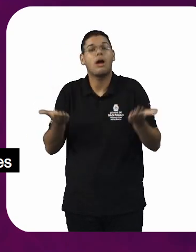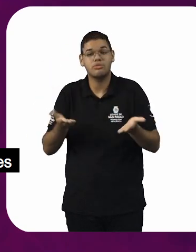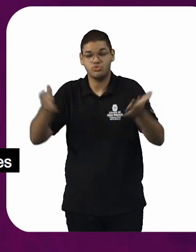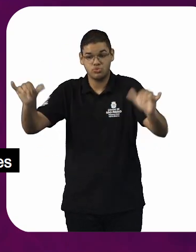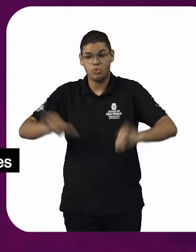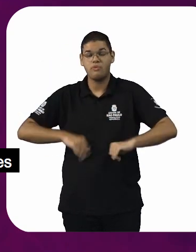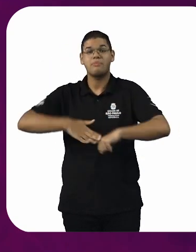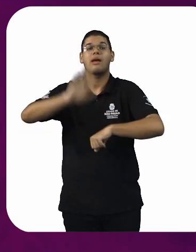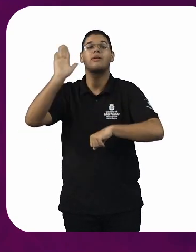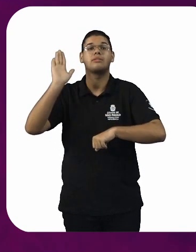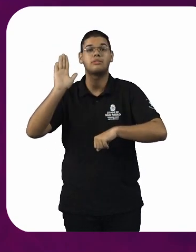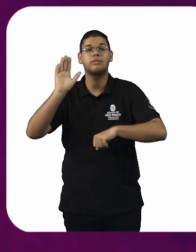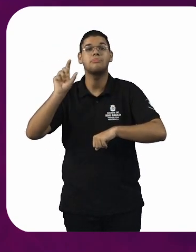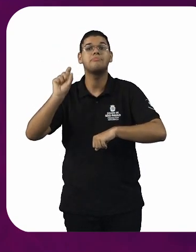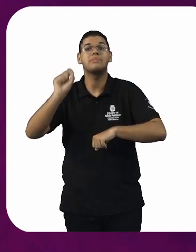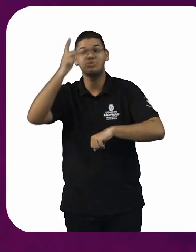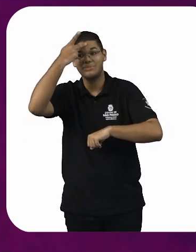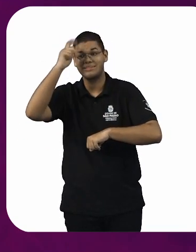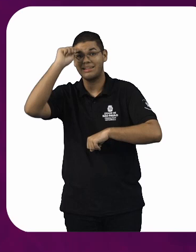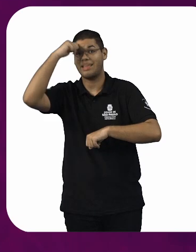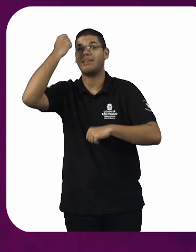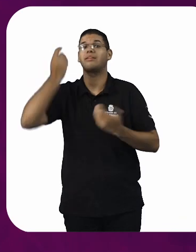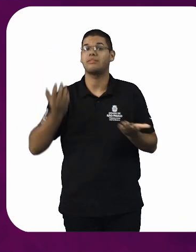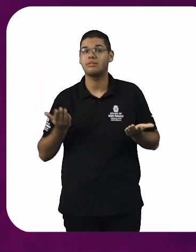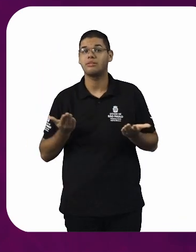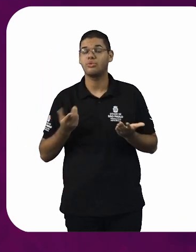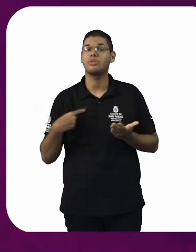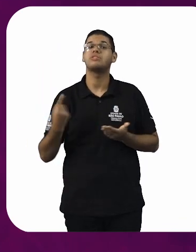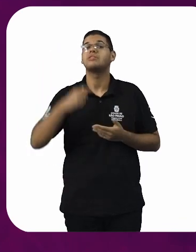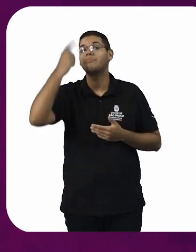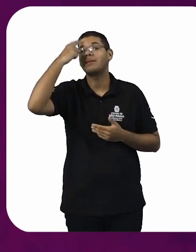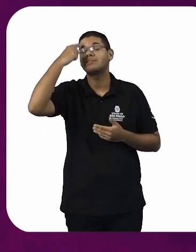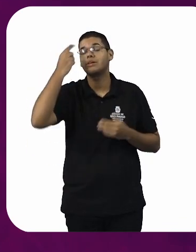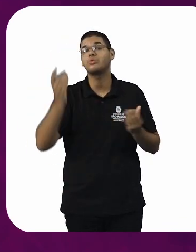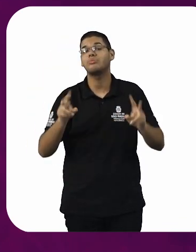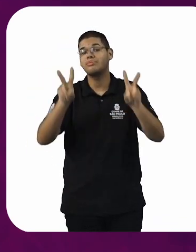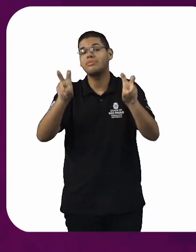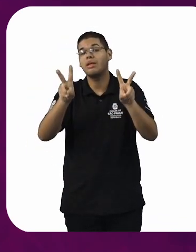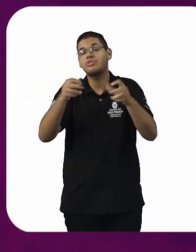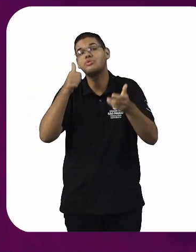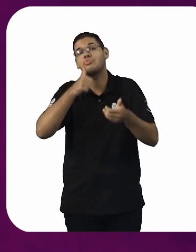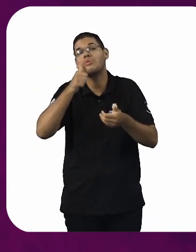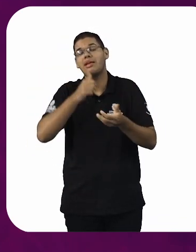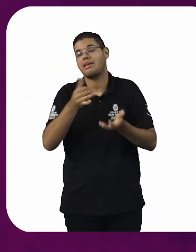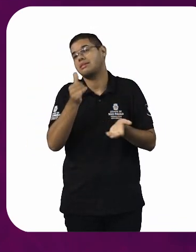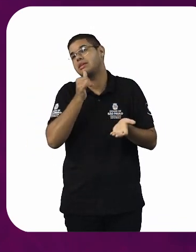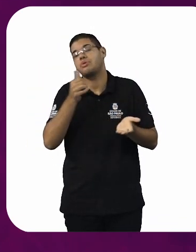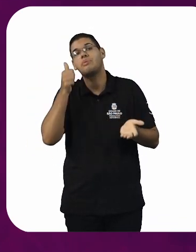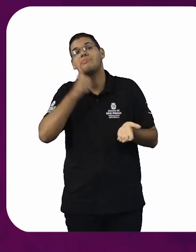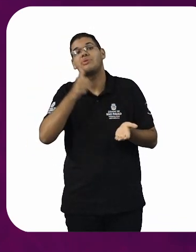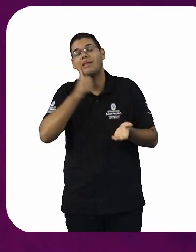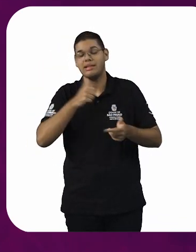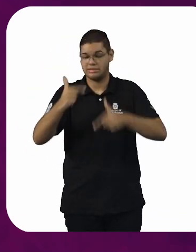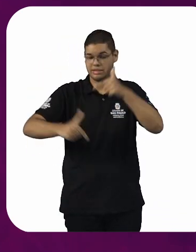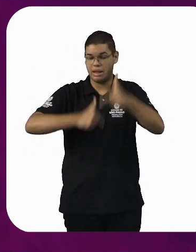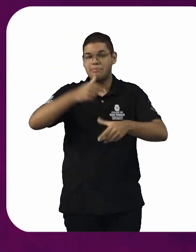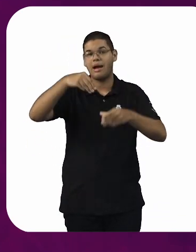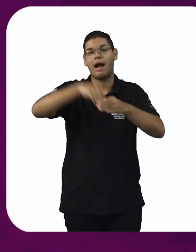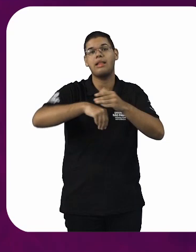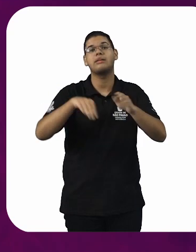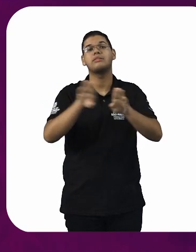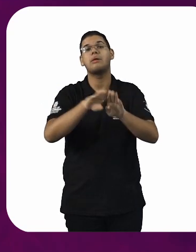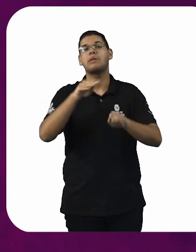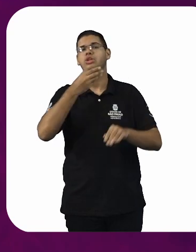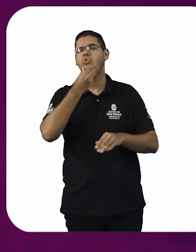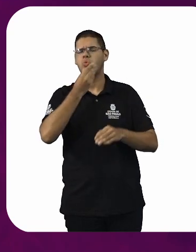a gente pensa nas questões de mulheres, por exemplo, no mercado de trabalho, no